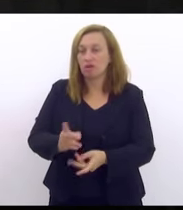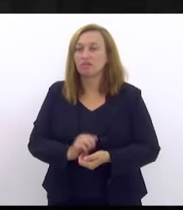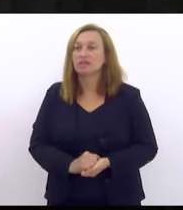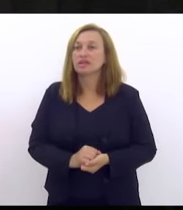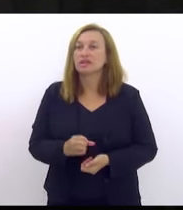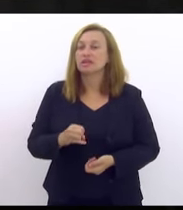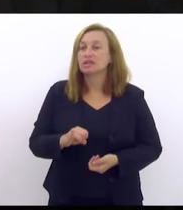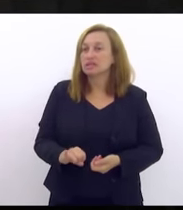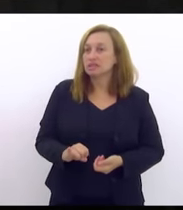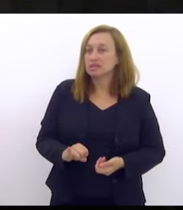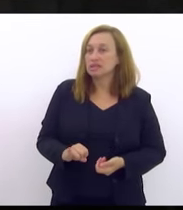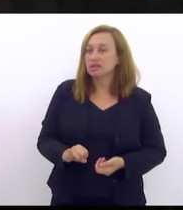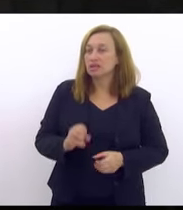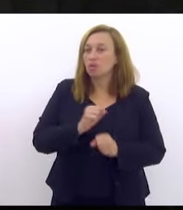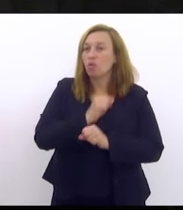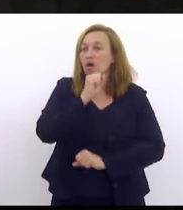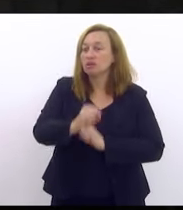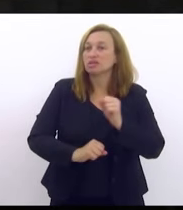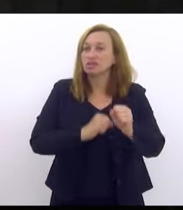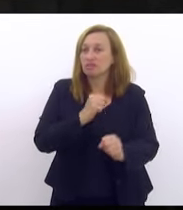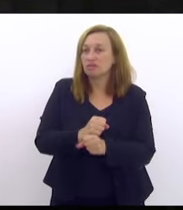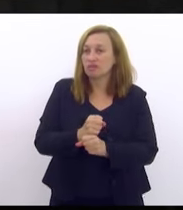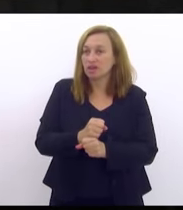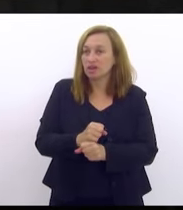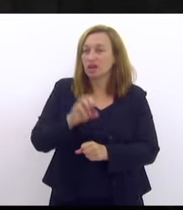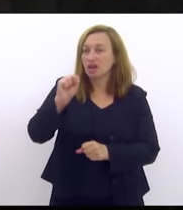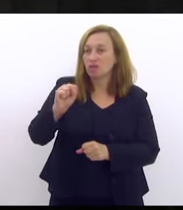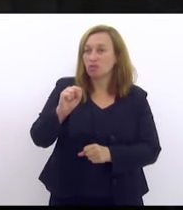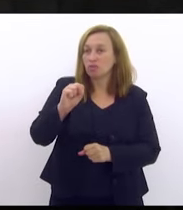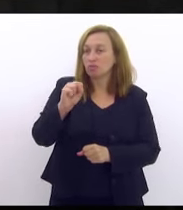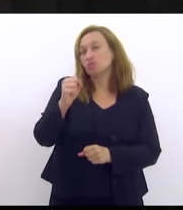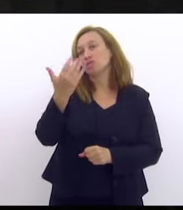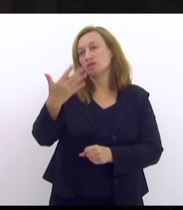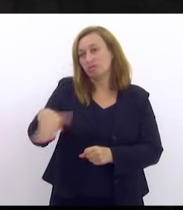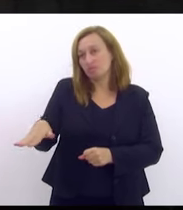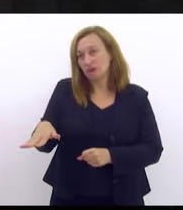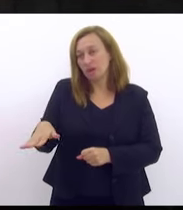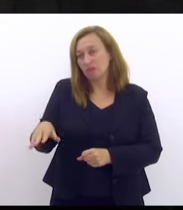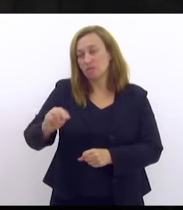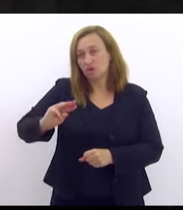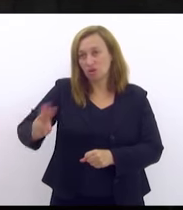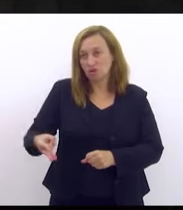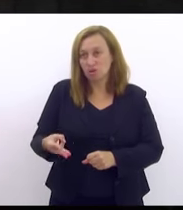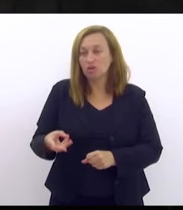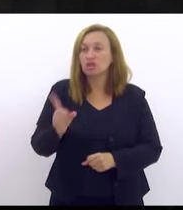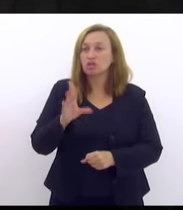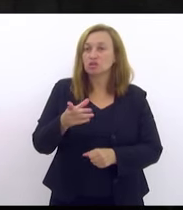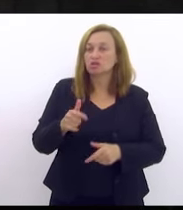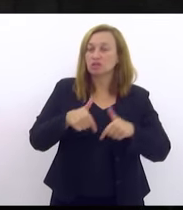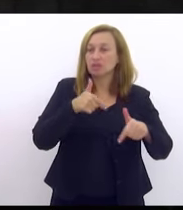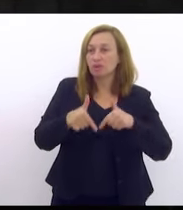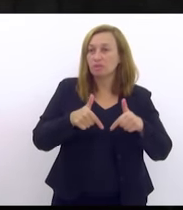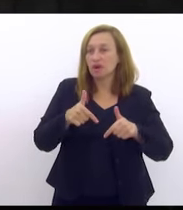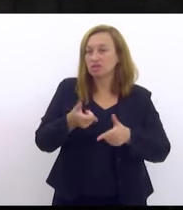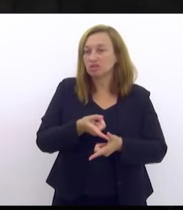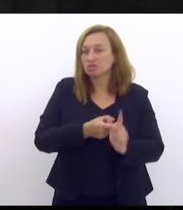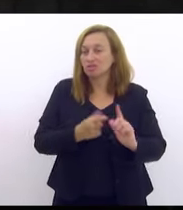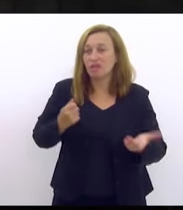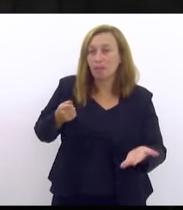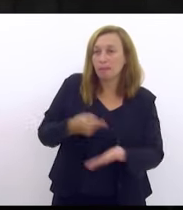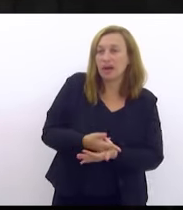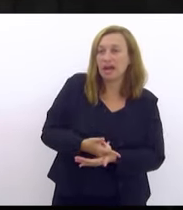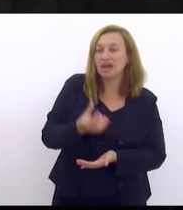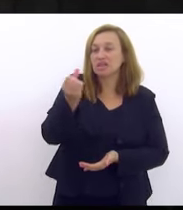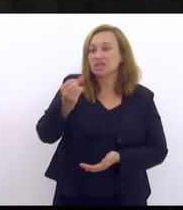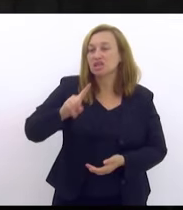o déficit previsto para o ano que vem é 8 bilhões e meio. E só de serviço da dívida, nós vamos pagar